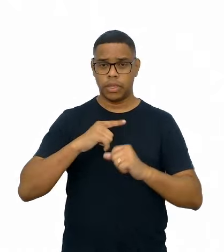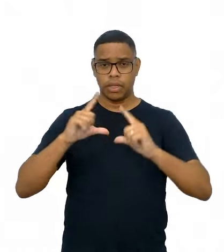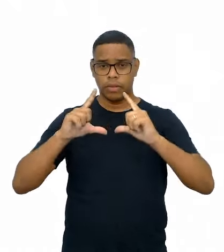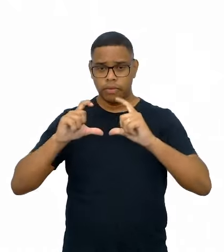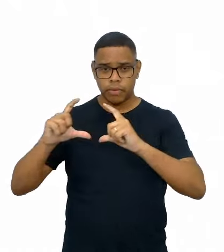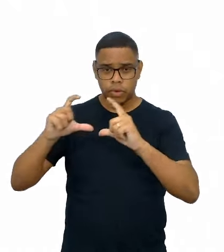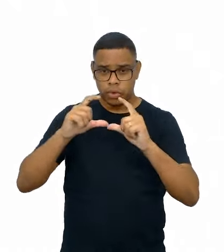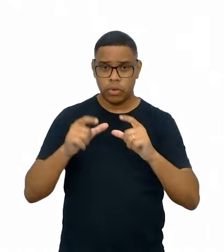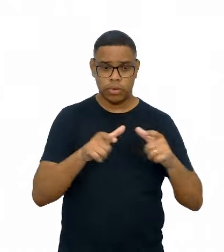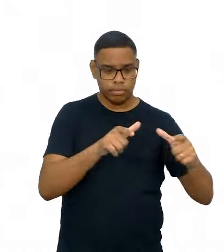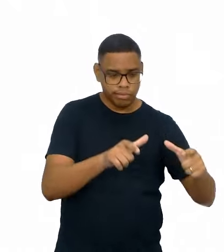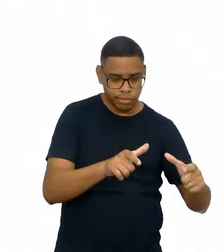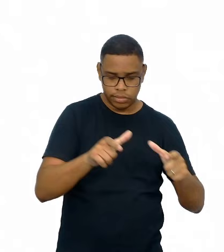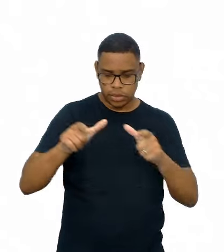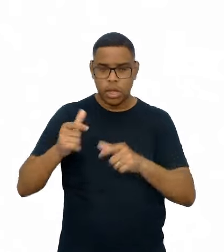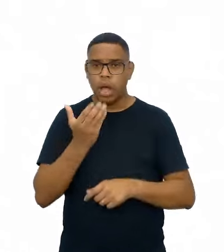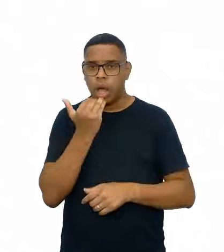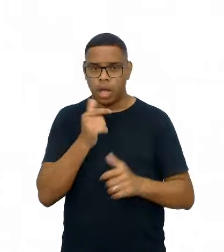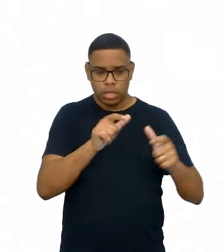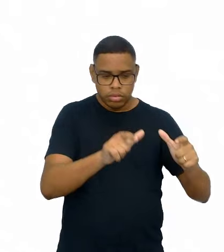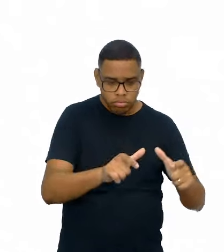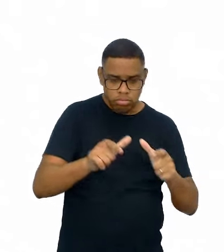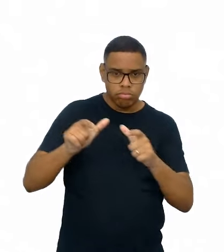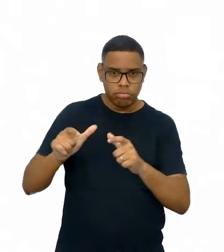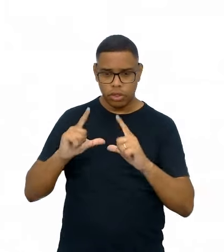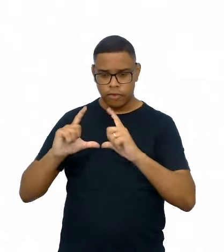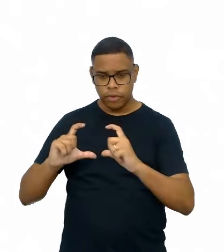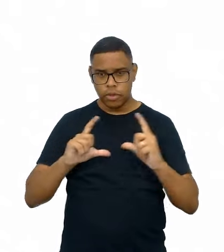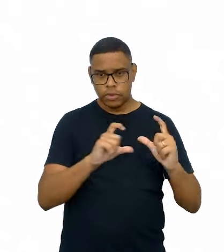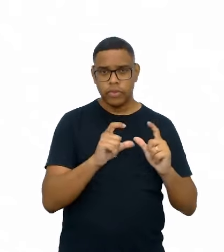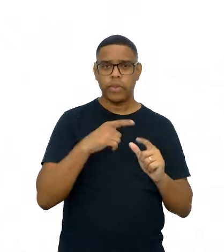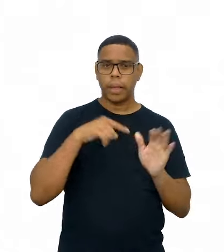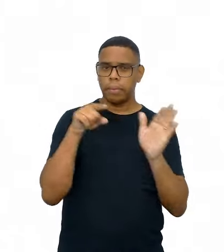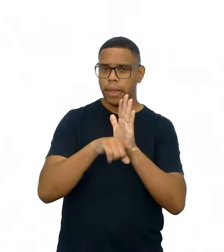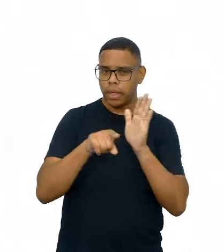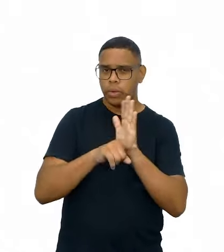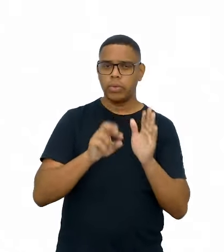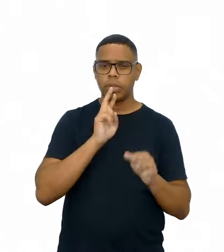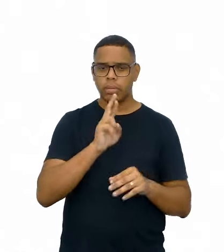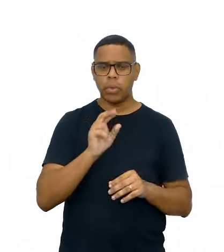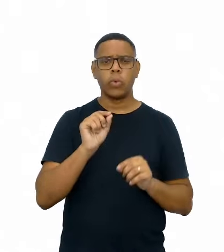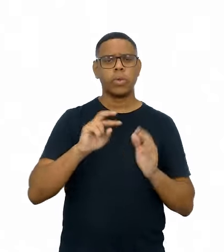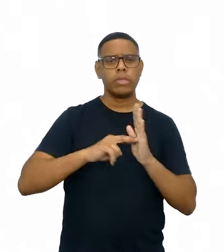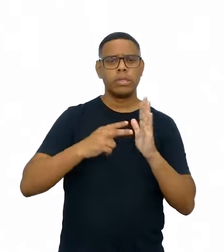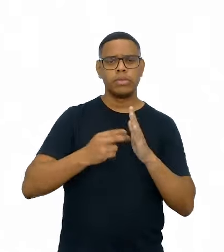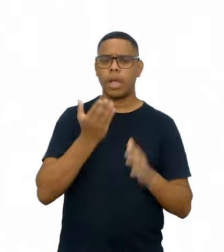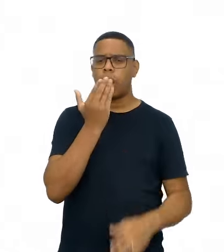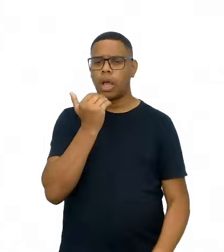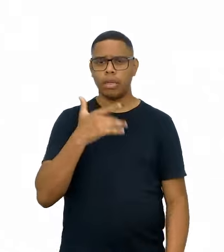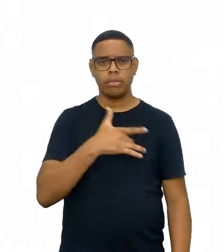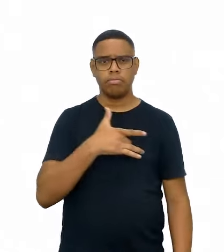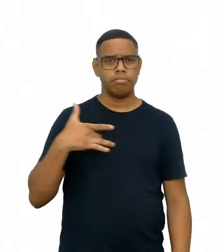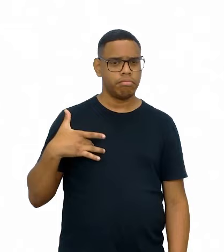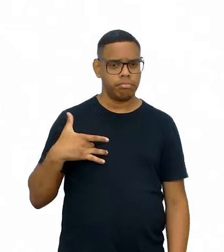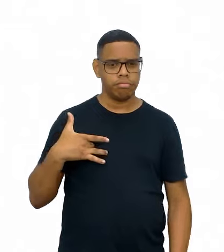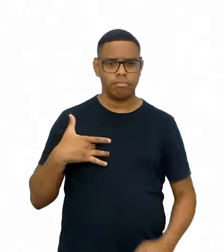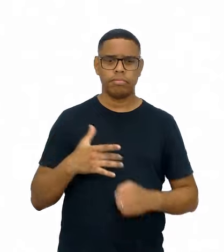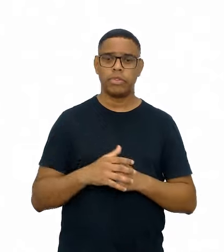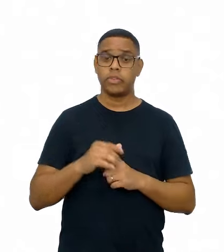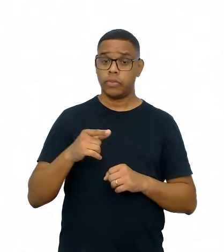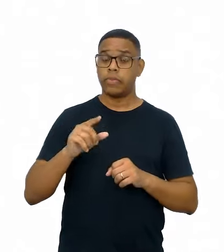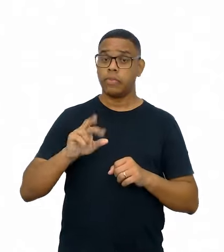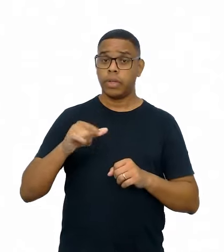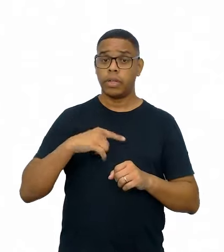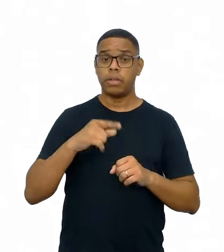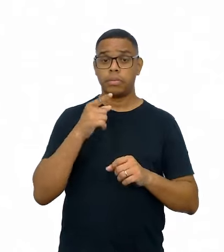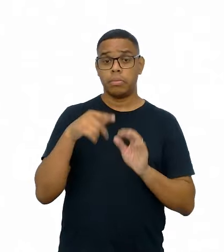alimentação saudável. E eles farão isso a partir de seus próprios conhecimentos prévios. E na 3, vão preencher, gente,